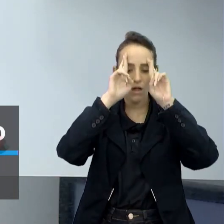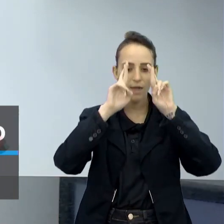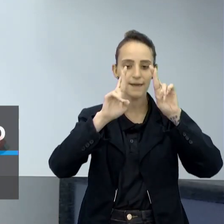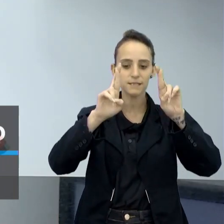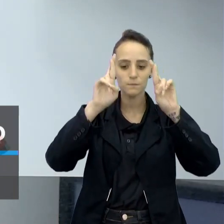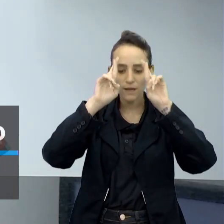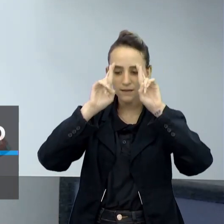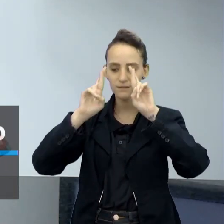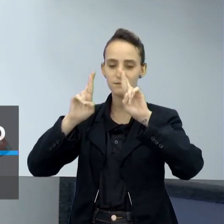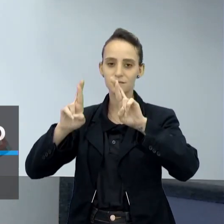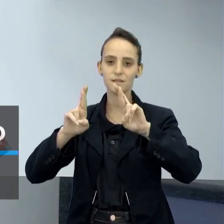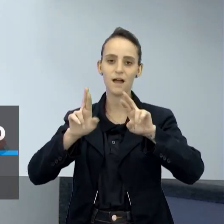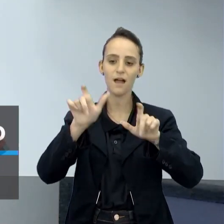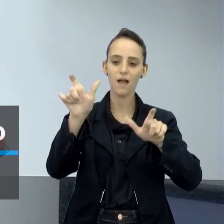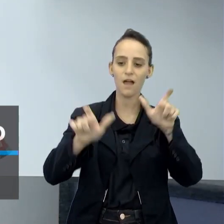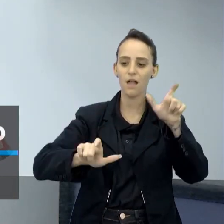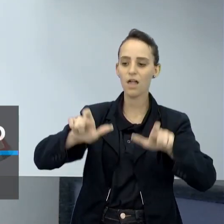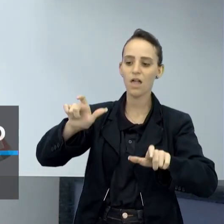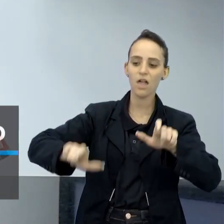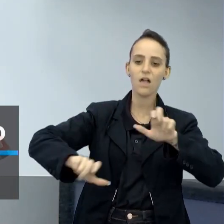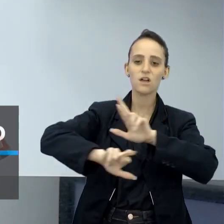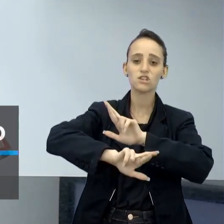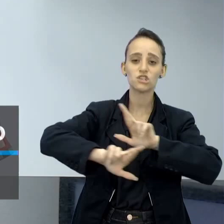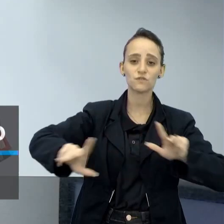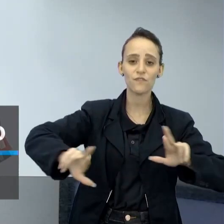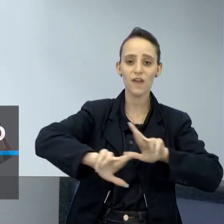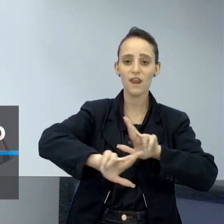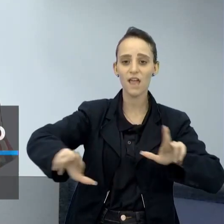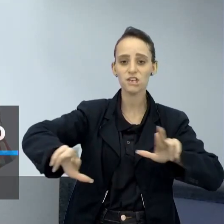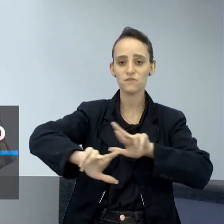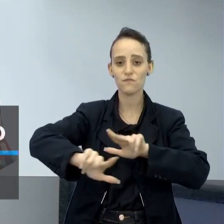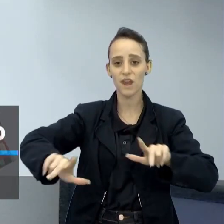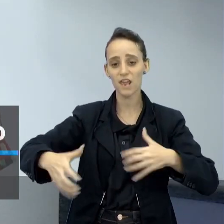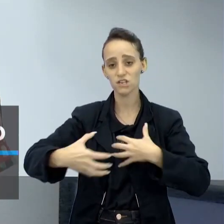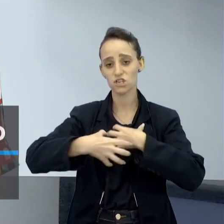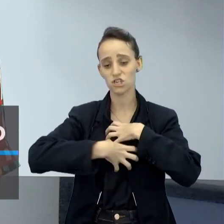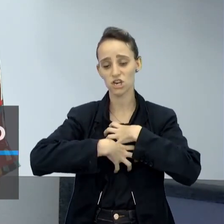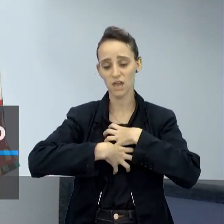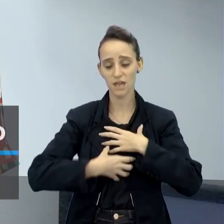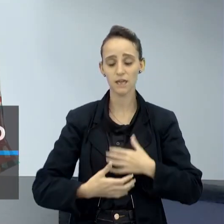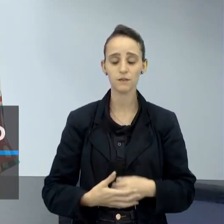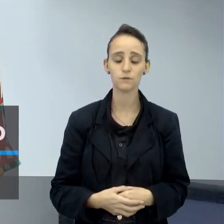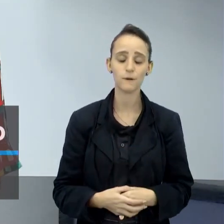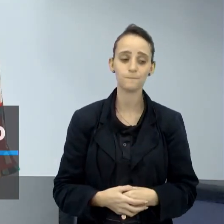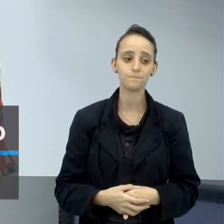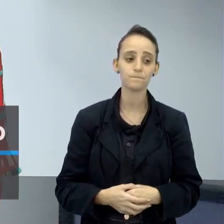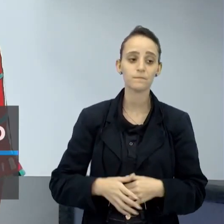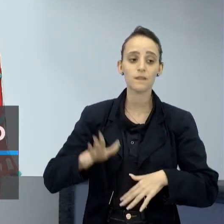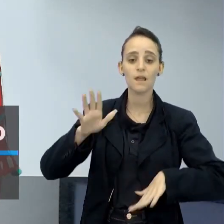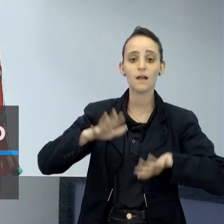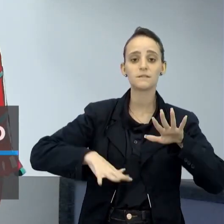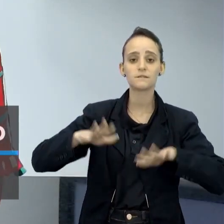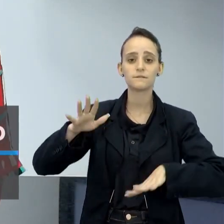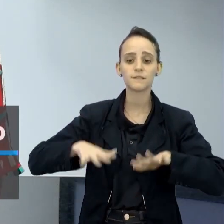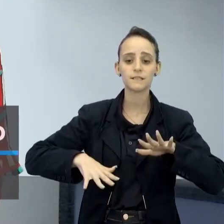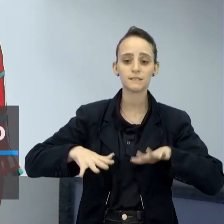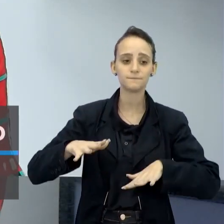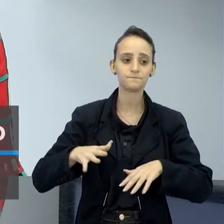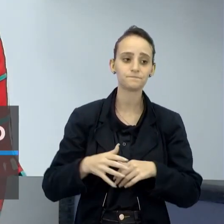que é tão rica quando a gente traz a possibilidade que todos